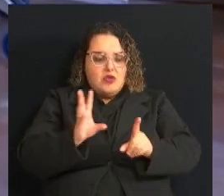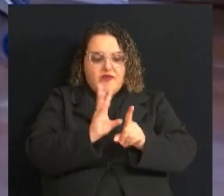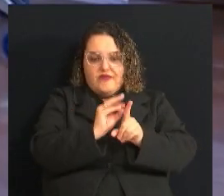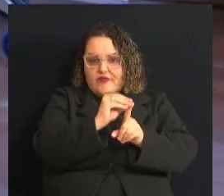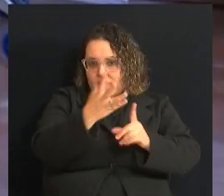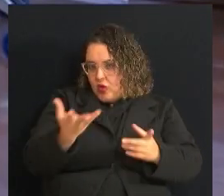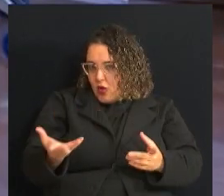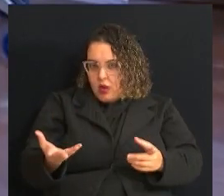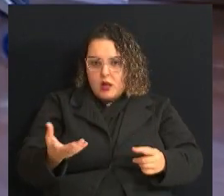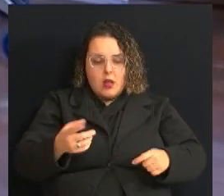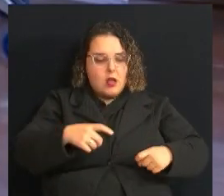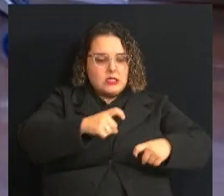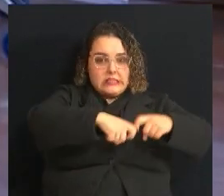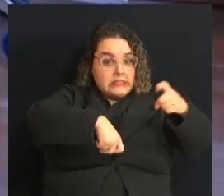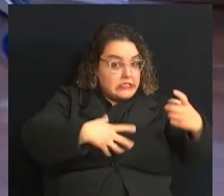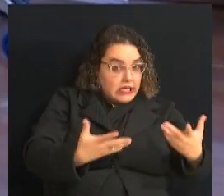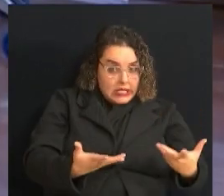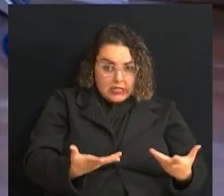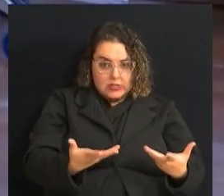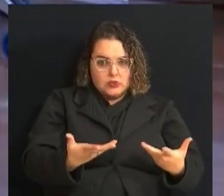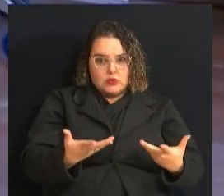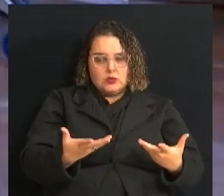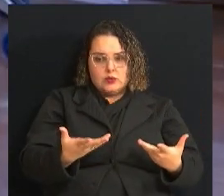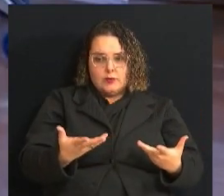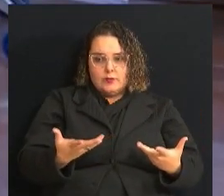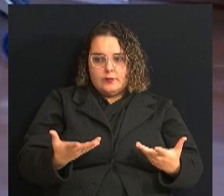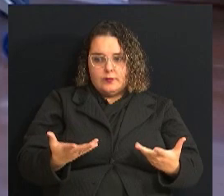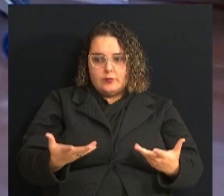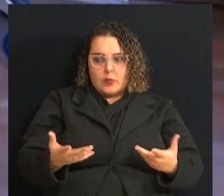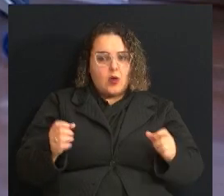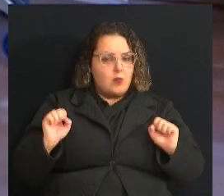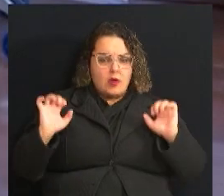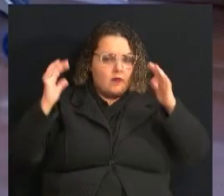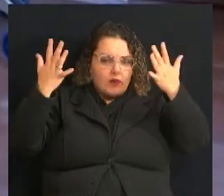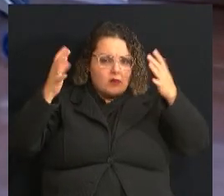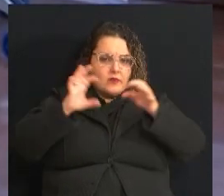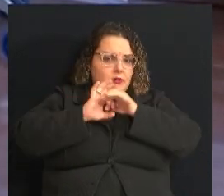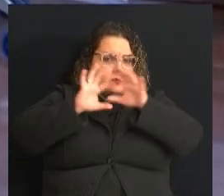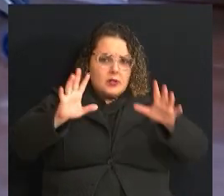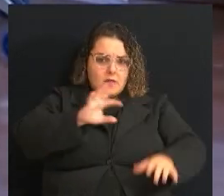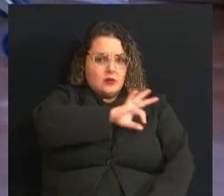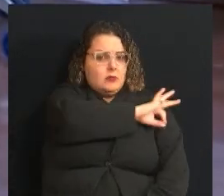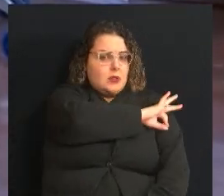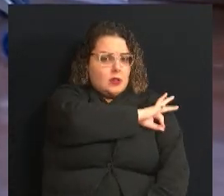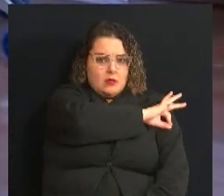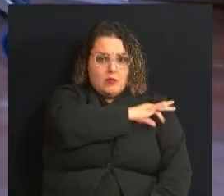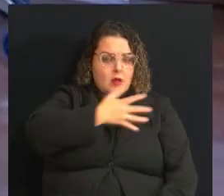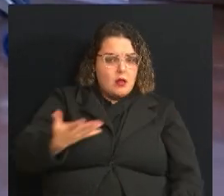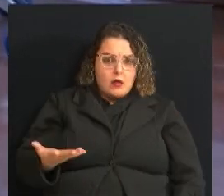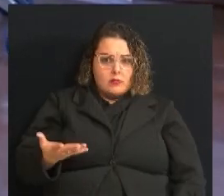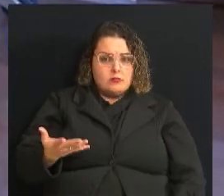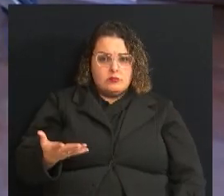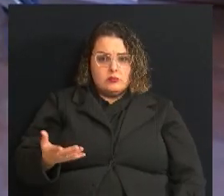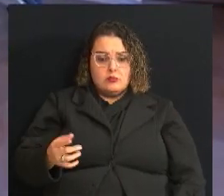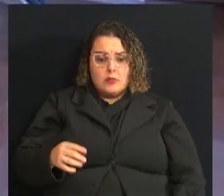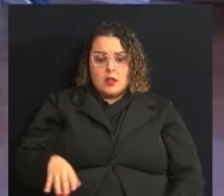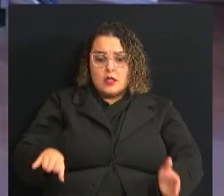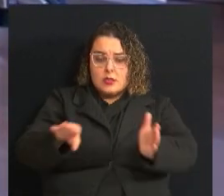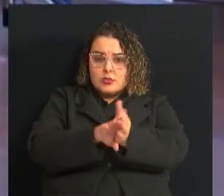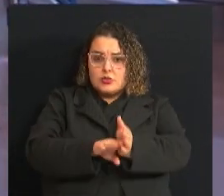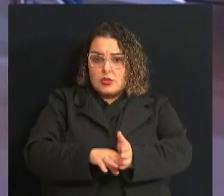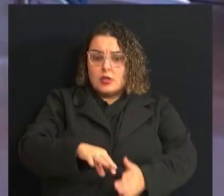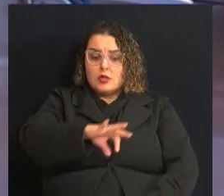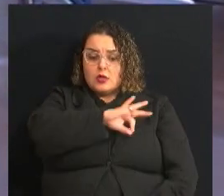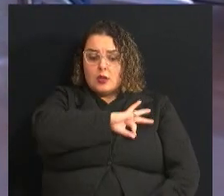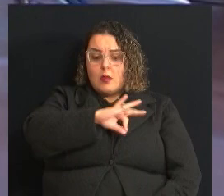várias ligações de uma festa rave e foi autorizada pela prefeitura. Foi dada alvará e lá chegando a Guarda